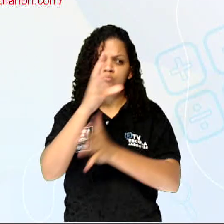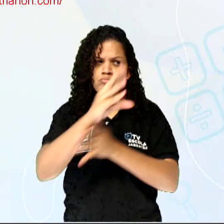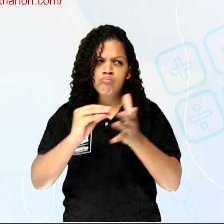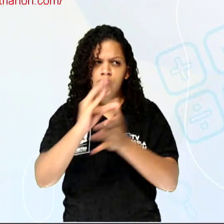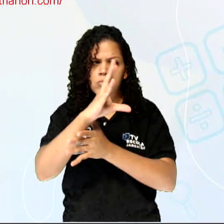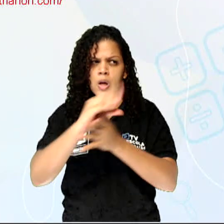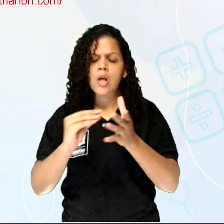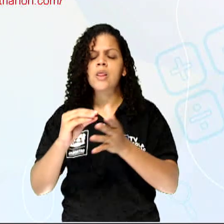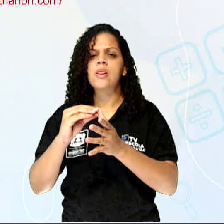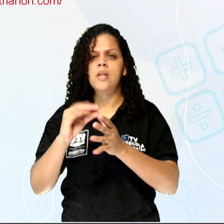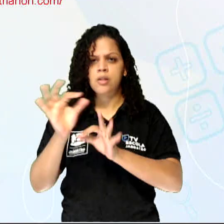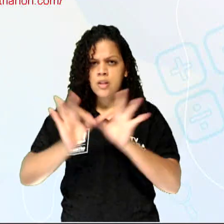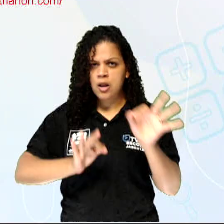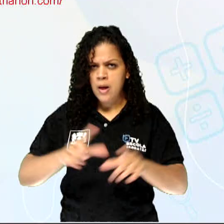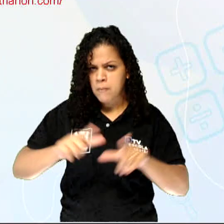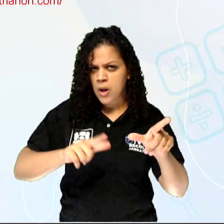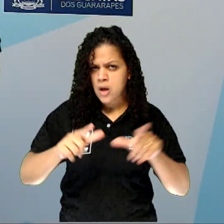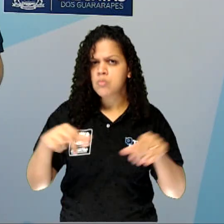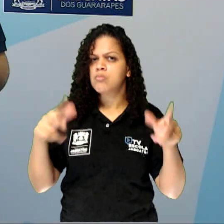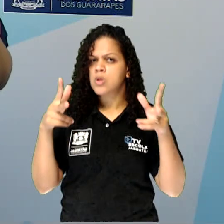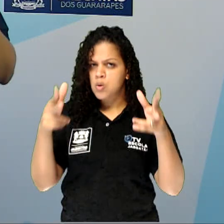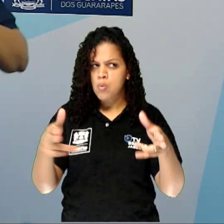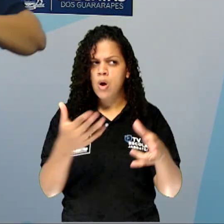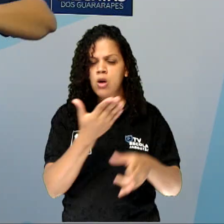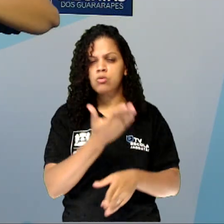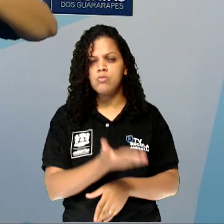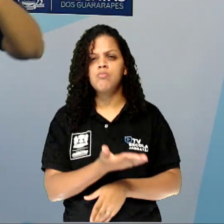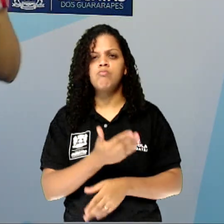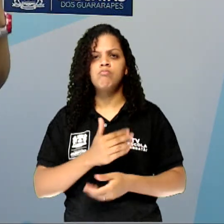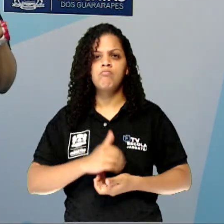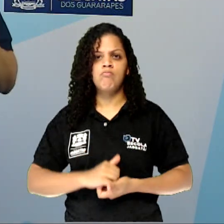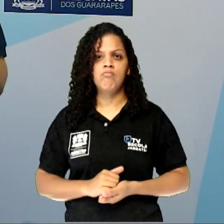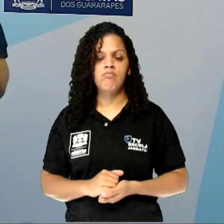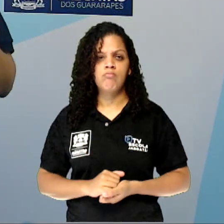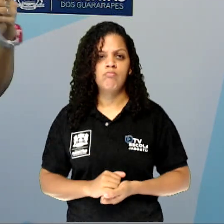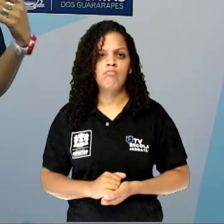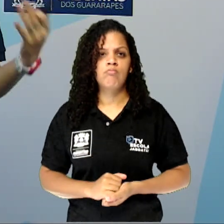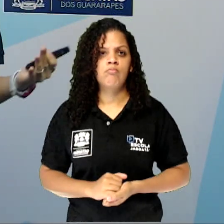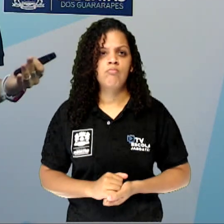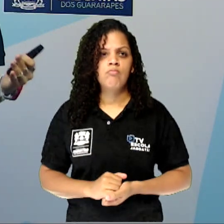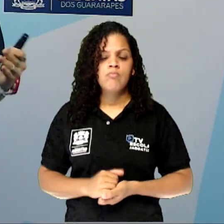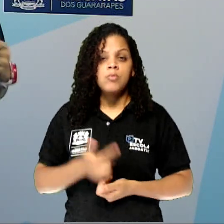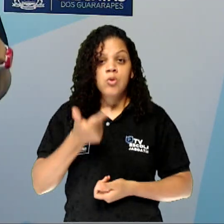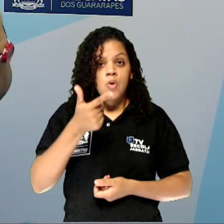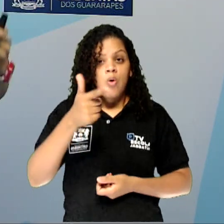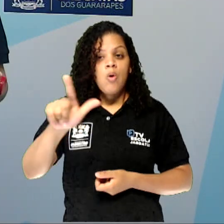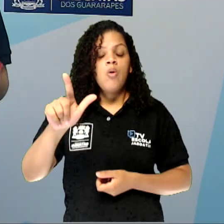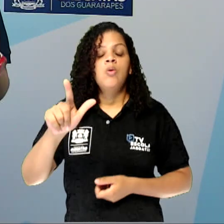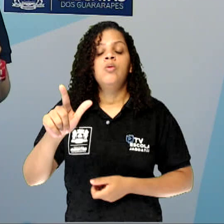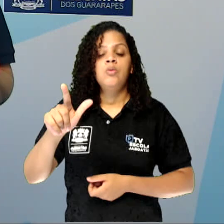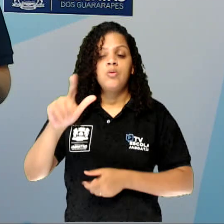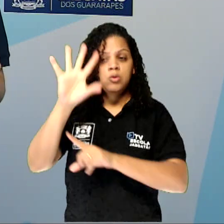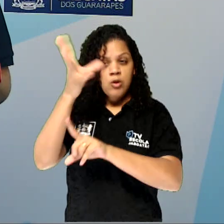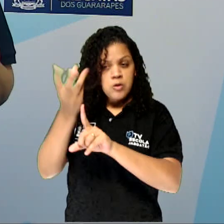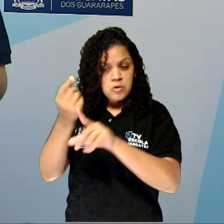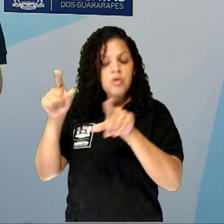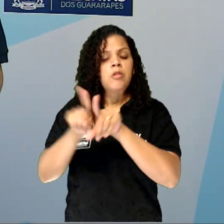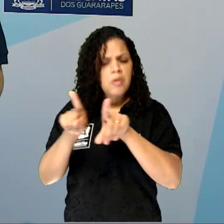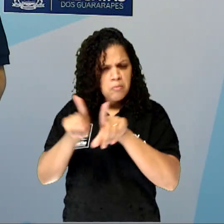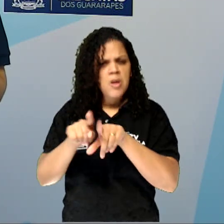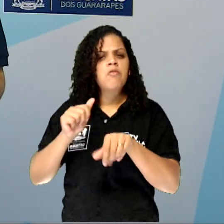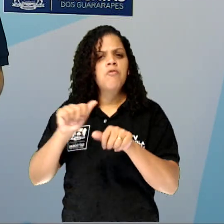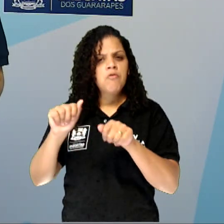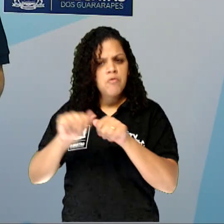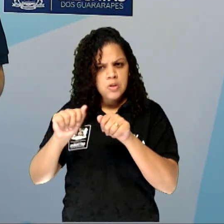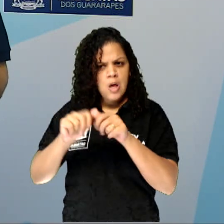na Europa. Como eu falei para vocês, né, outros artistas também, né, fizeram experimentos com arte, com eletrônica,